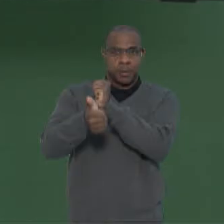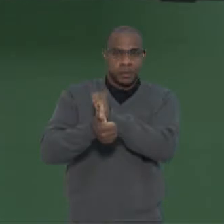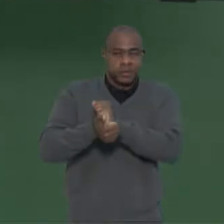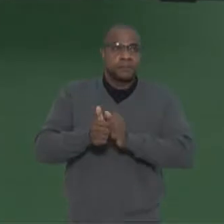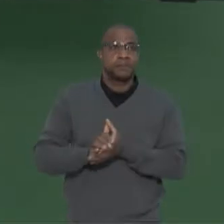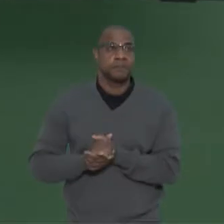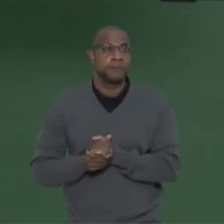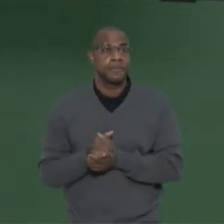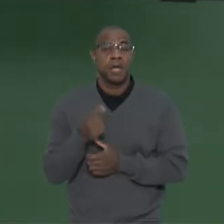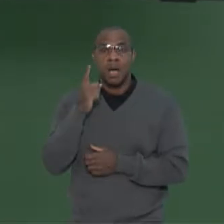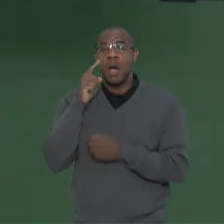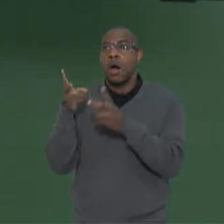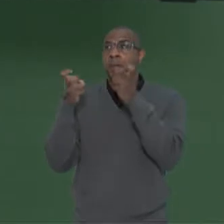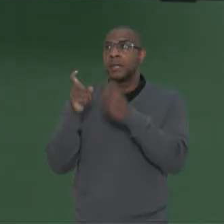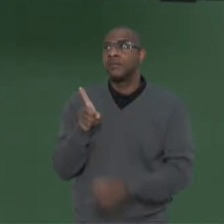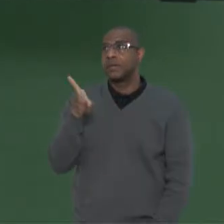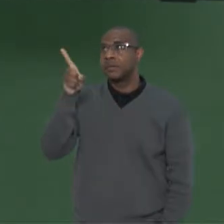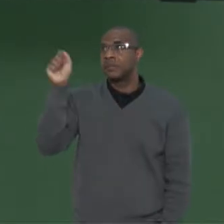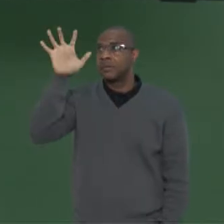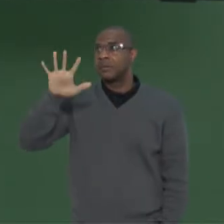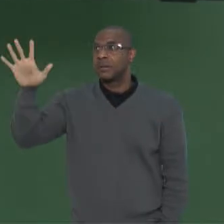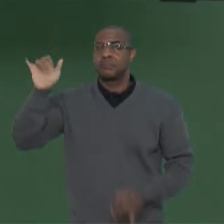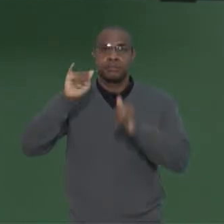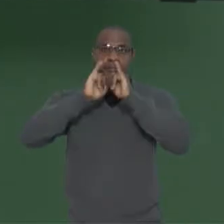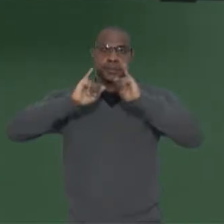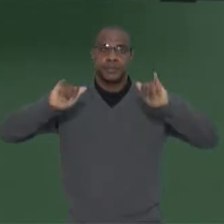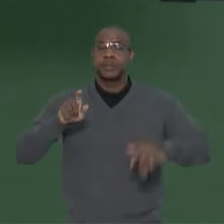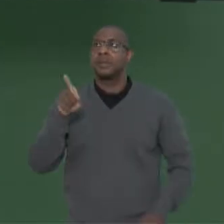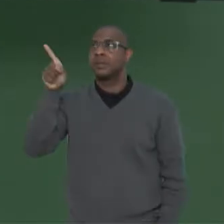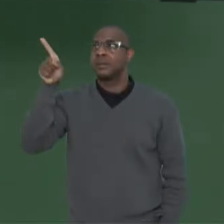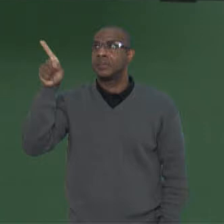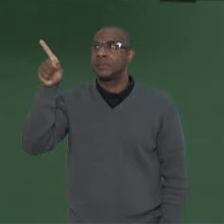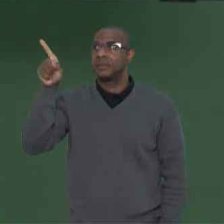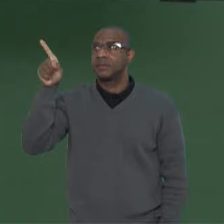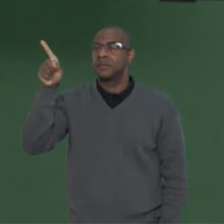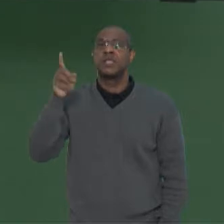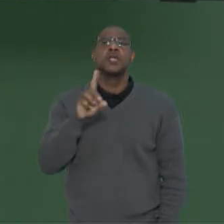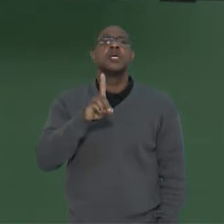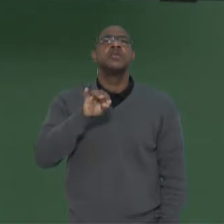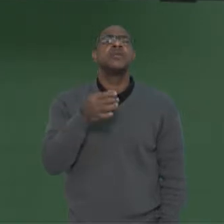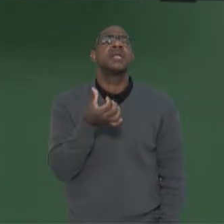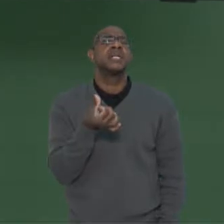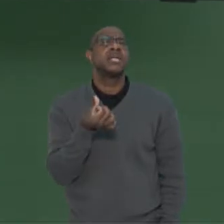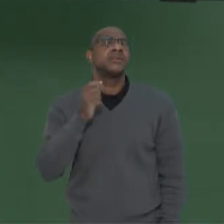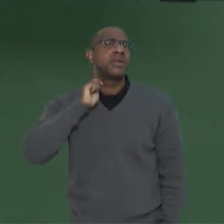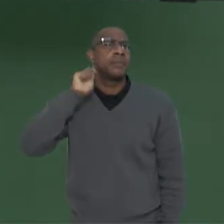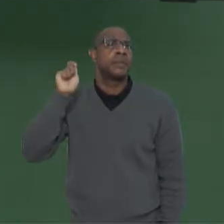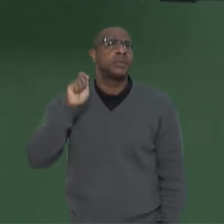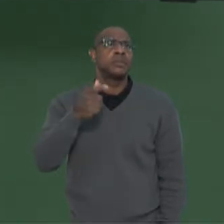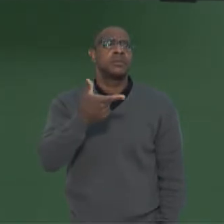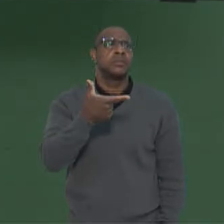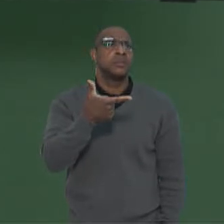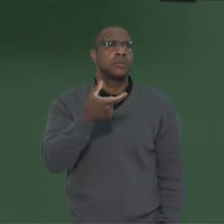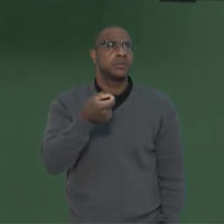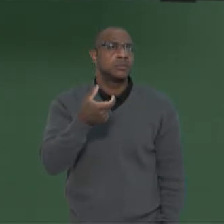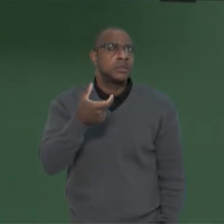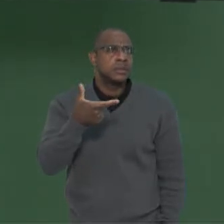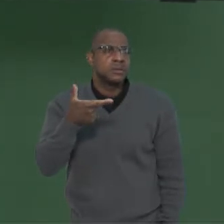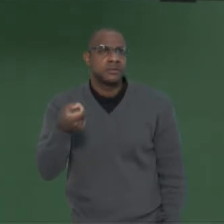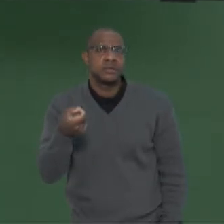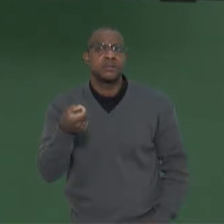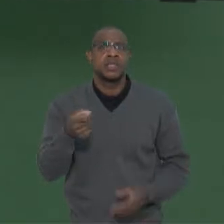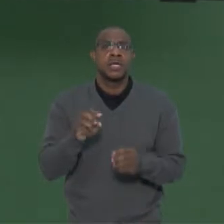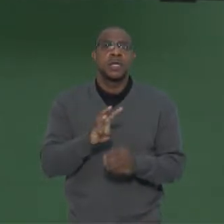Observando aqui, né, a nossa manchete, ela foi divulgada dia 6 de abril de 2020 no site da